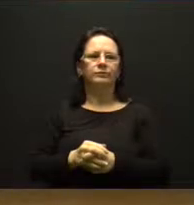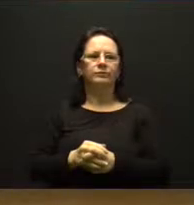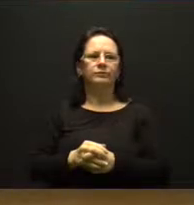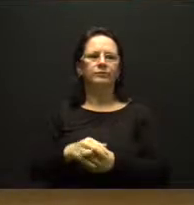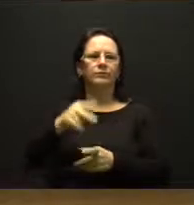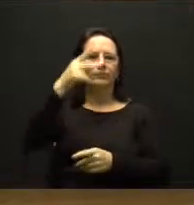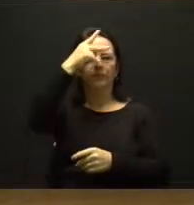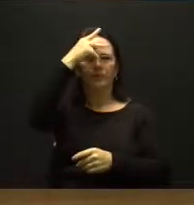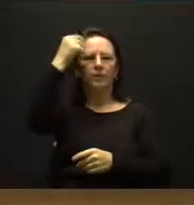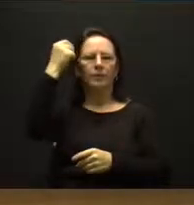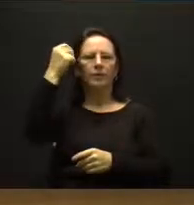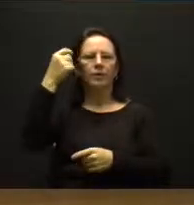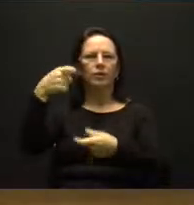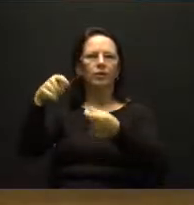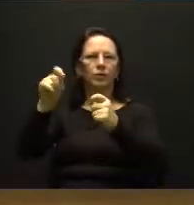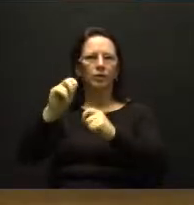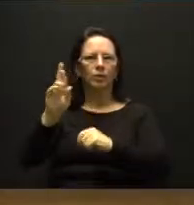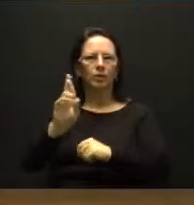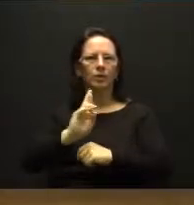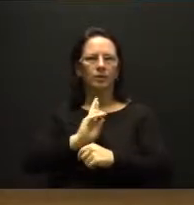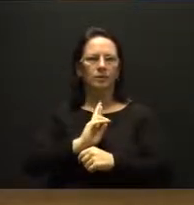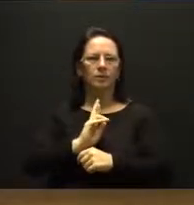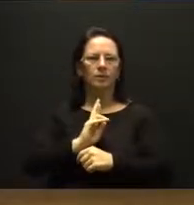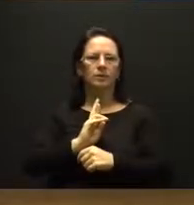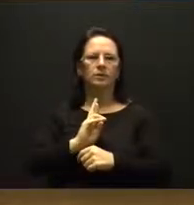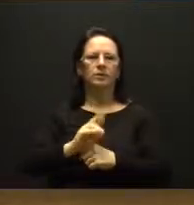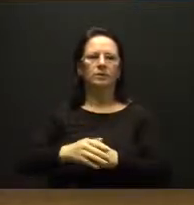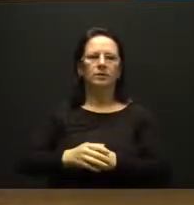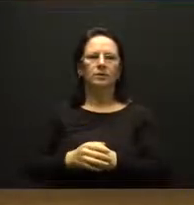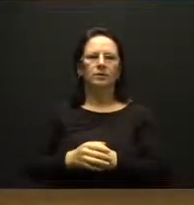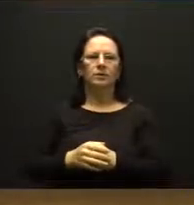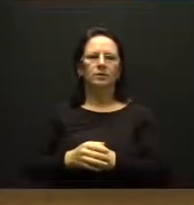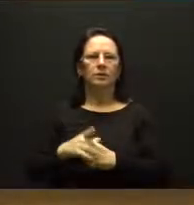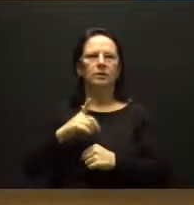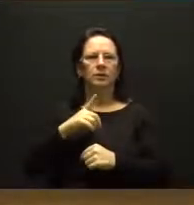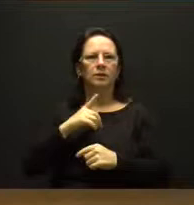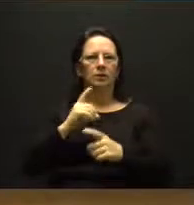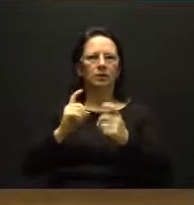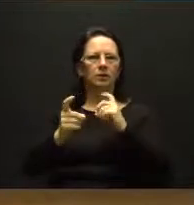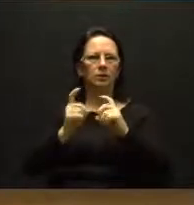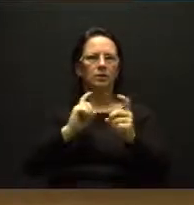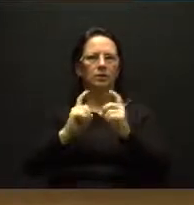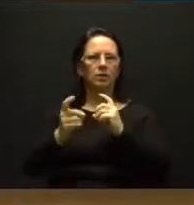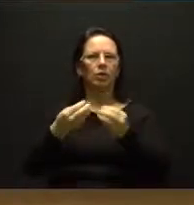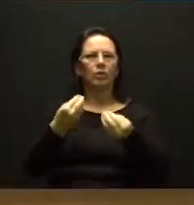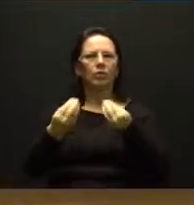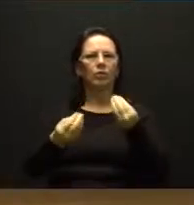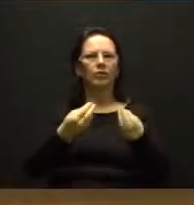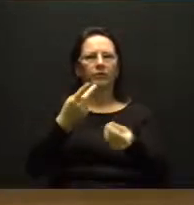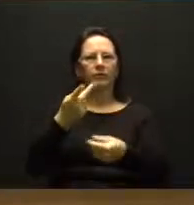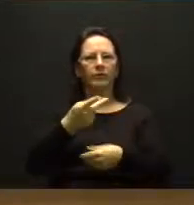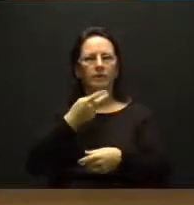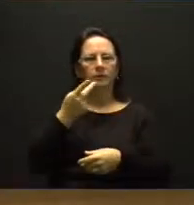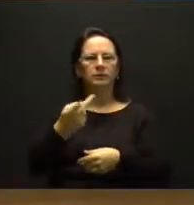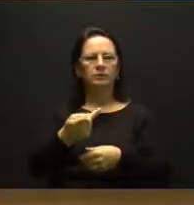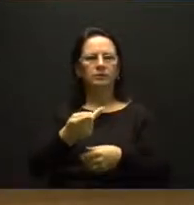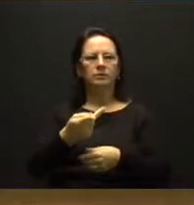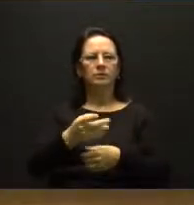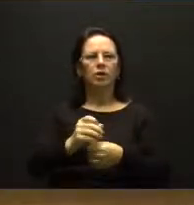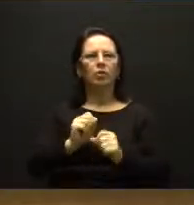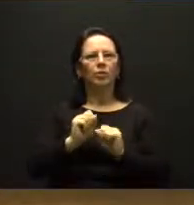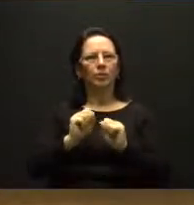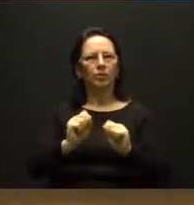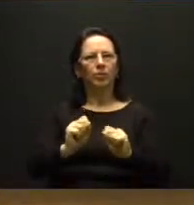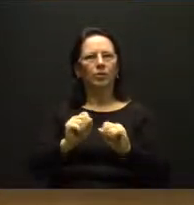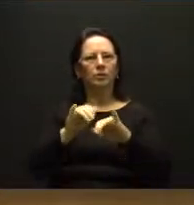o prefeito ficou de nos dar uma resposta a respeito disso queria ter uma reunião para saber o que falaria para que a gente pudesse